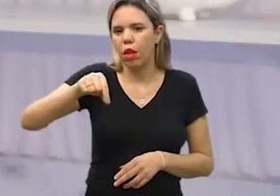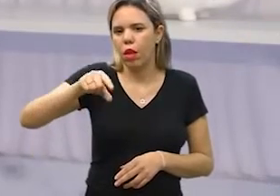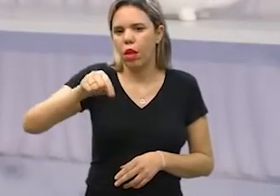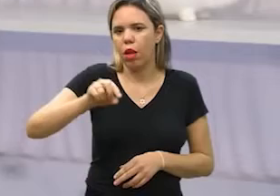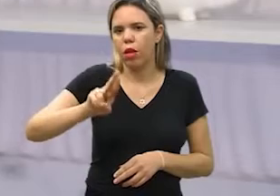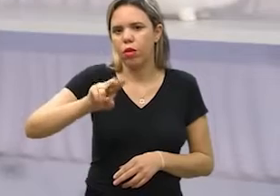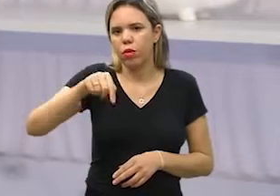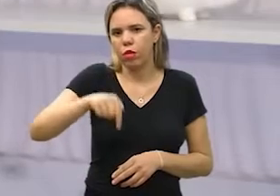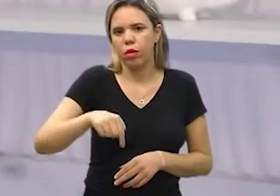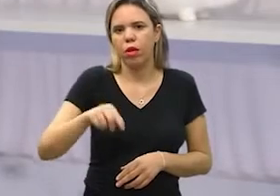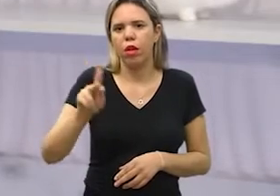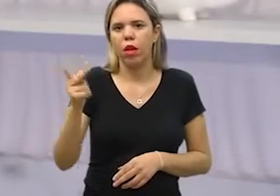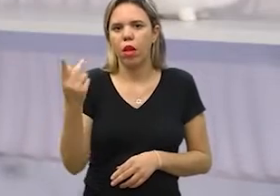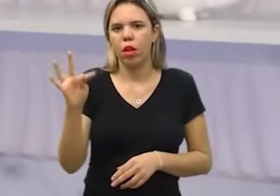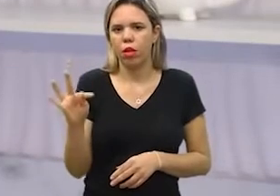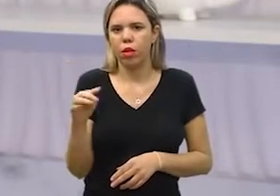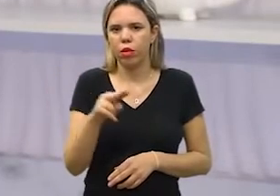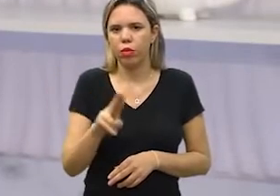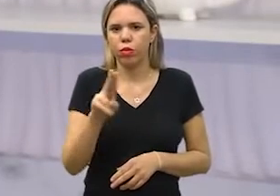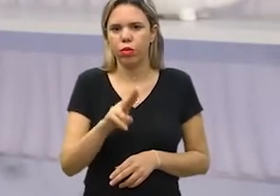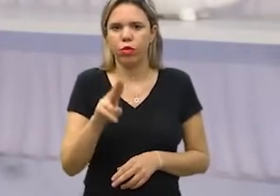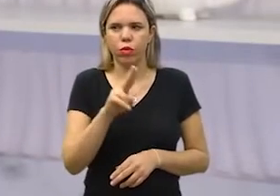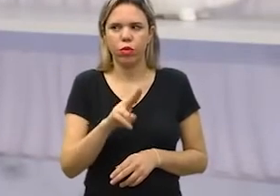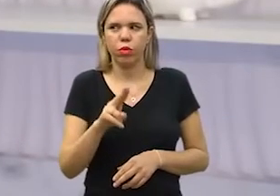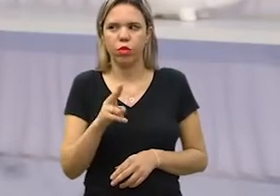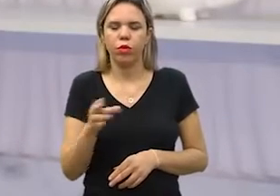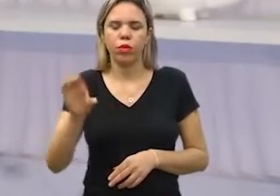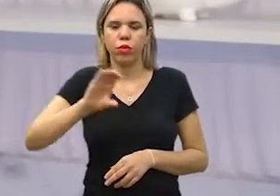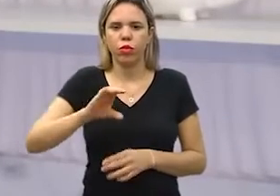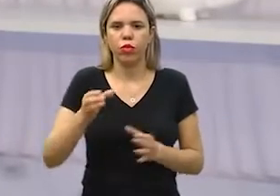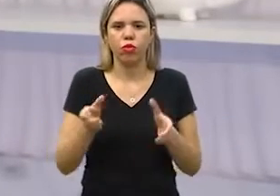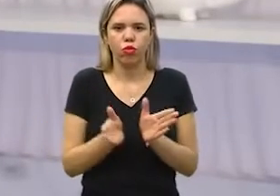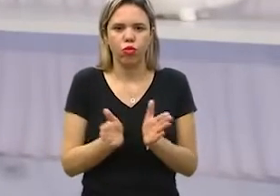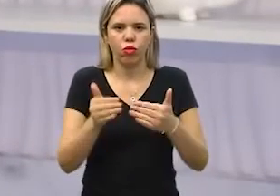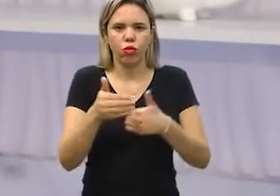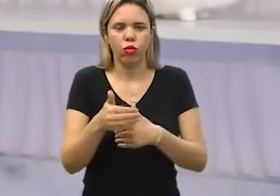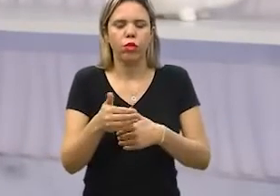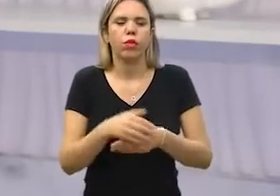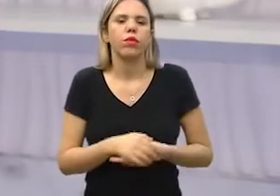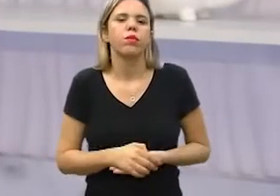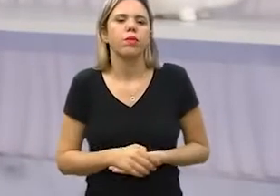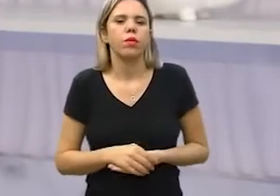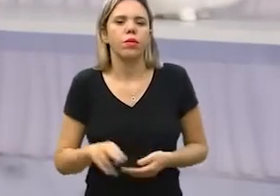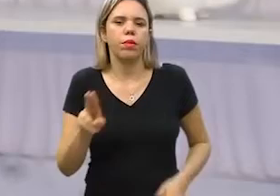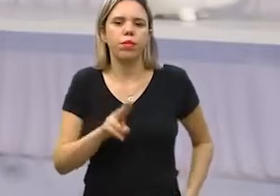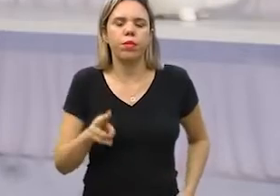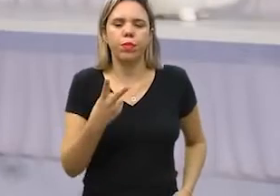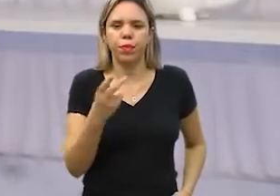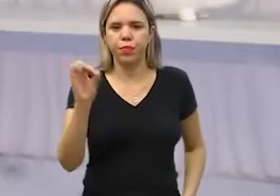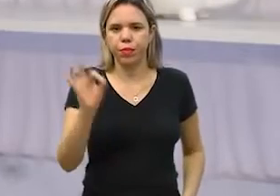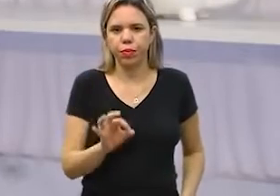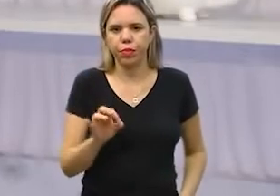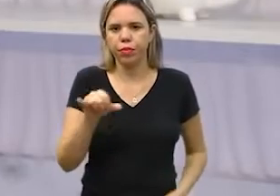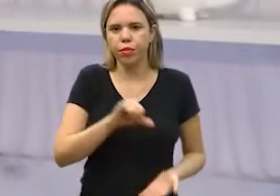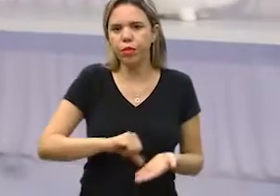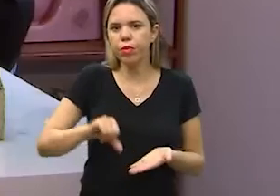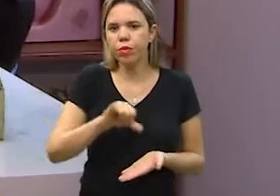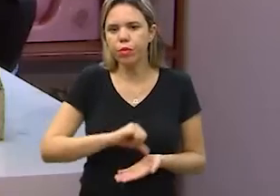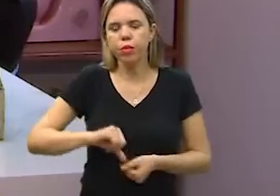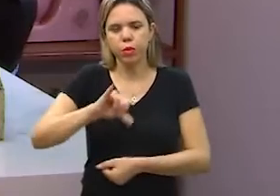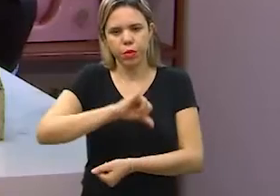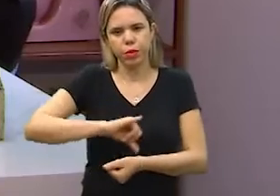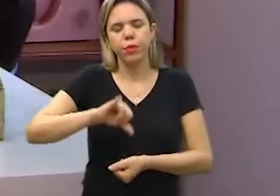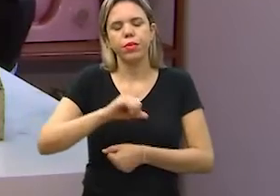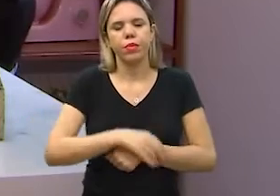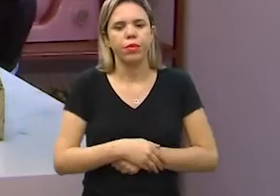Eu usei aqui o HT. Tá. O creme de leite de caixinha, tá? E eu usei o 20% gordura. Ah,